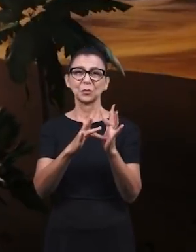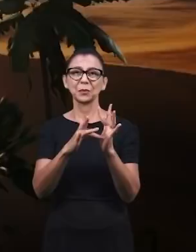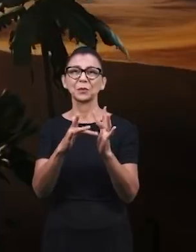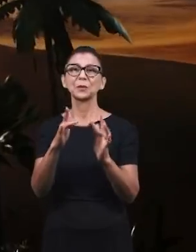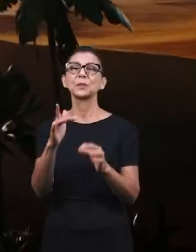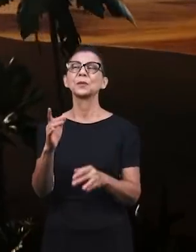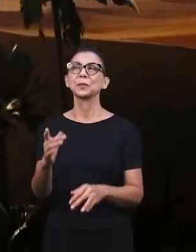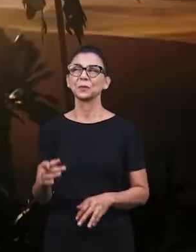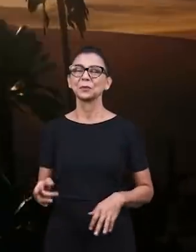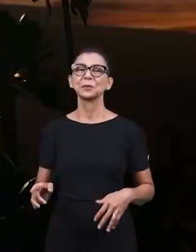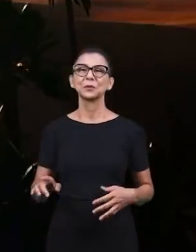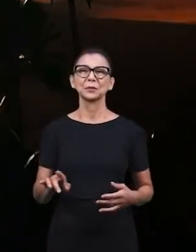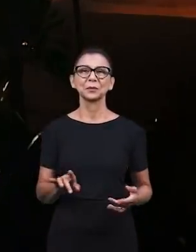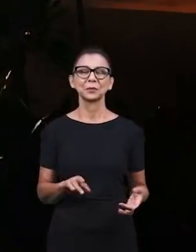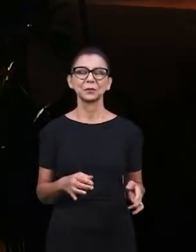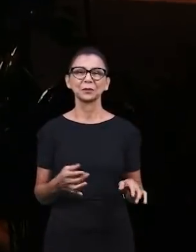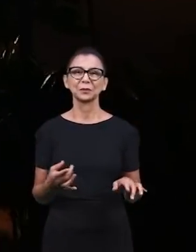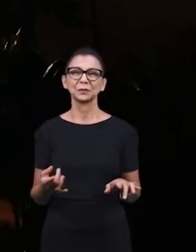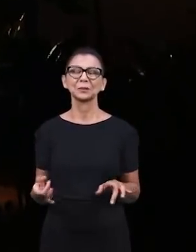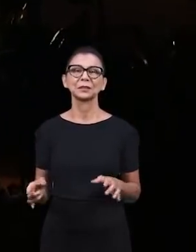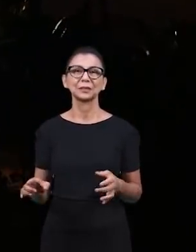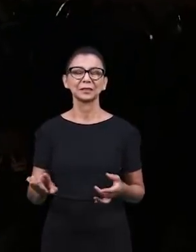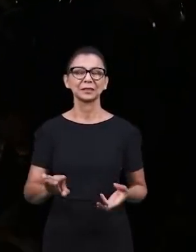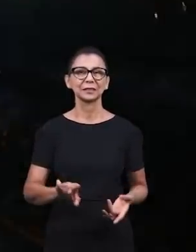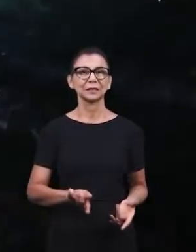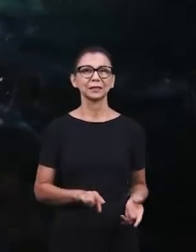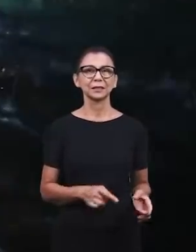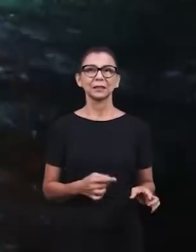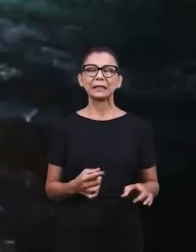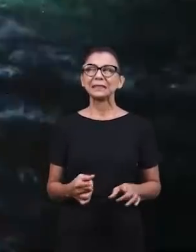revelada em Jesus.